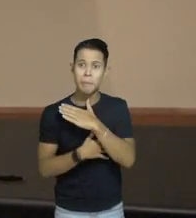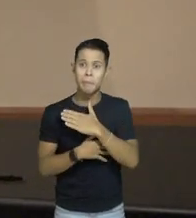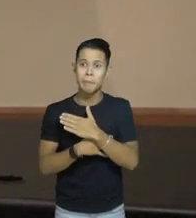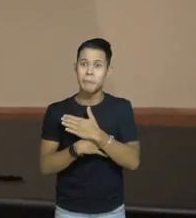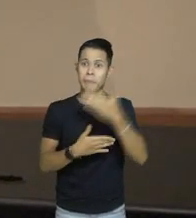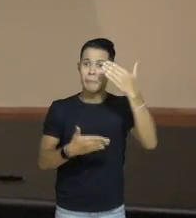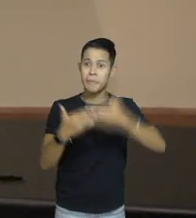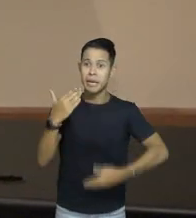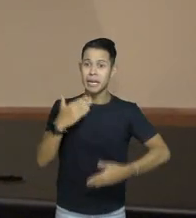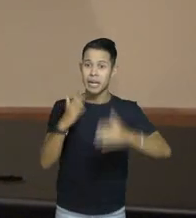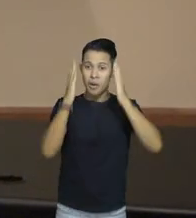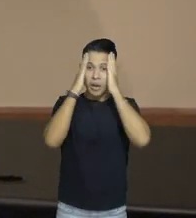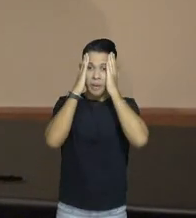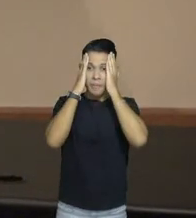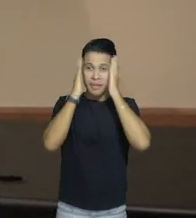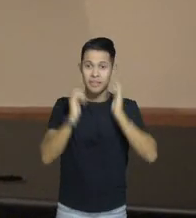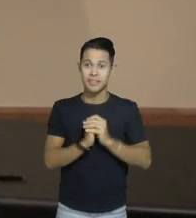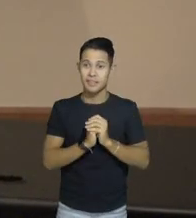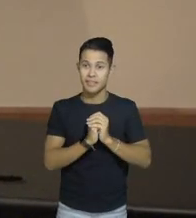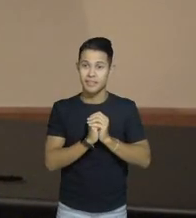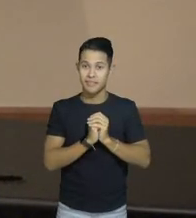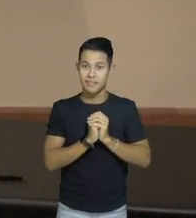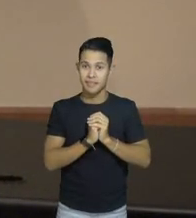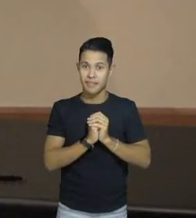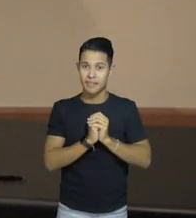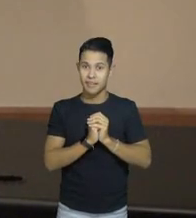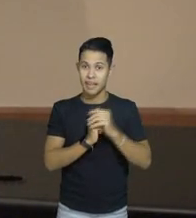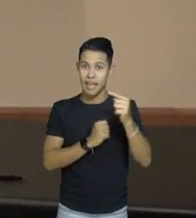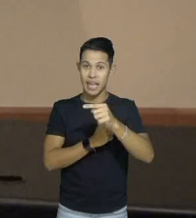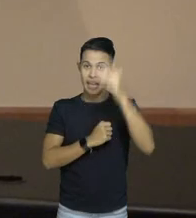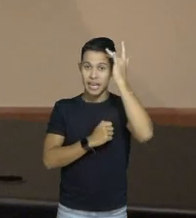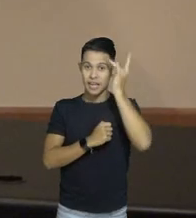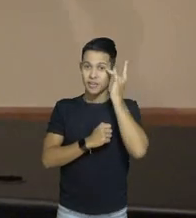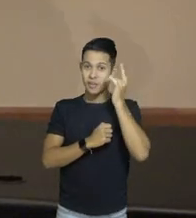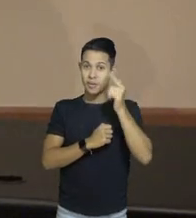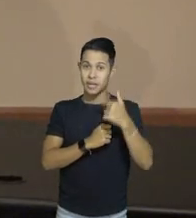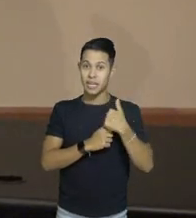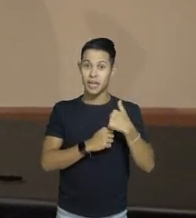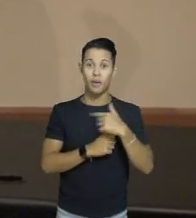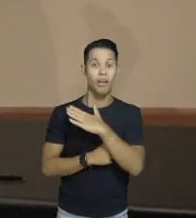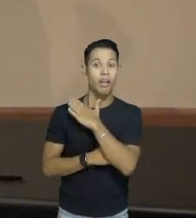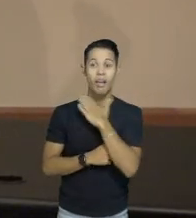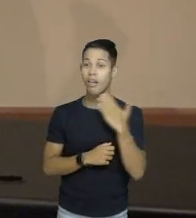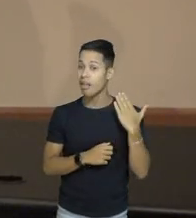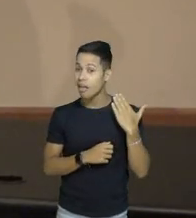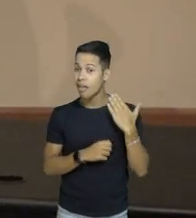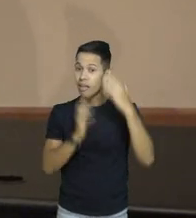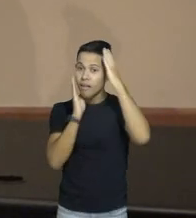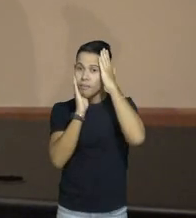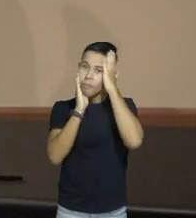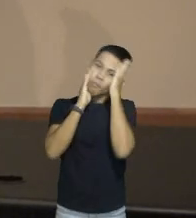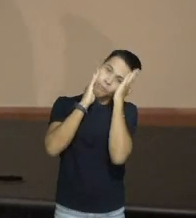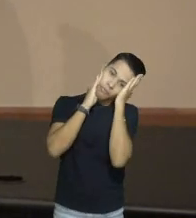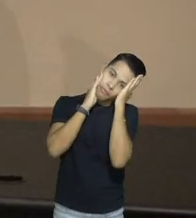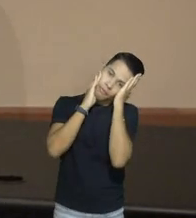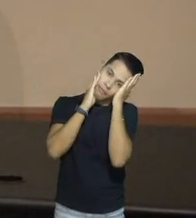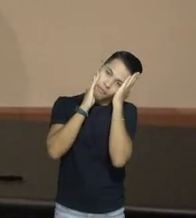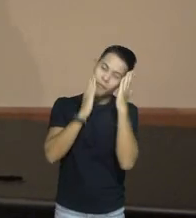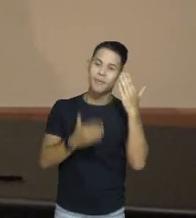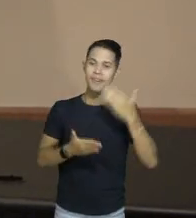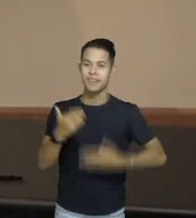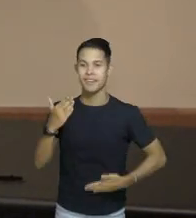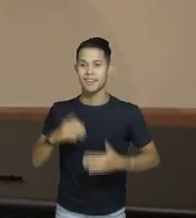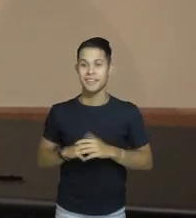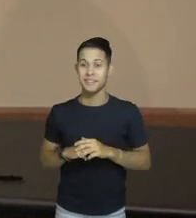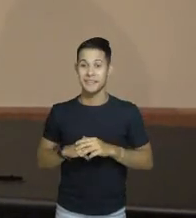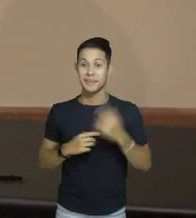Ela disse, ele achou que eu ia perder a cabeça. Porque